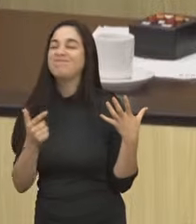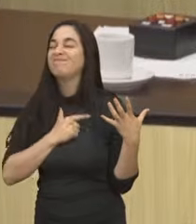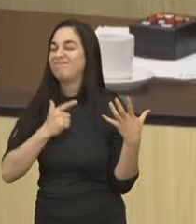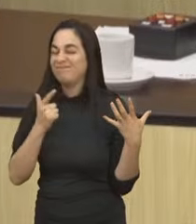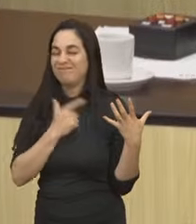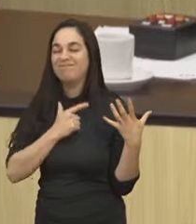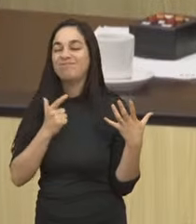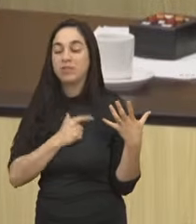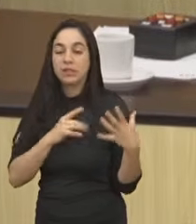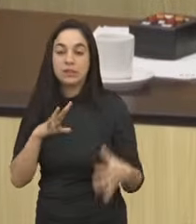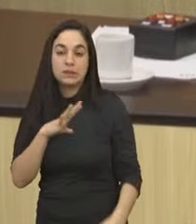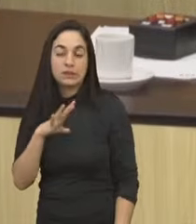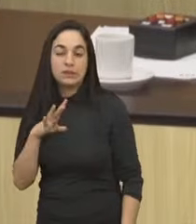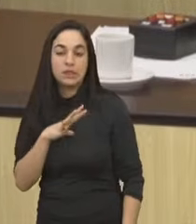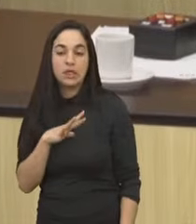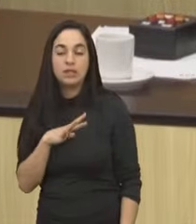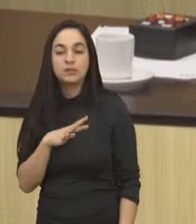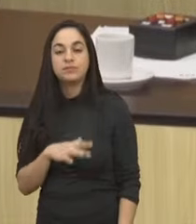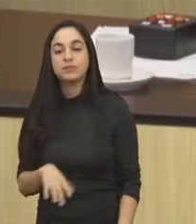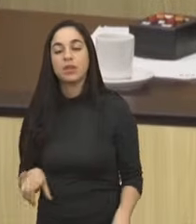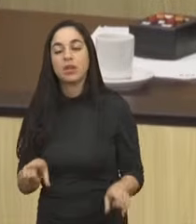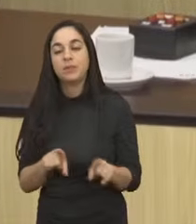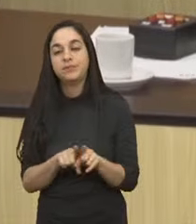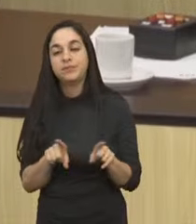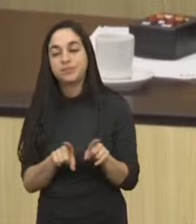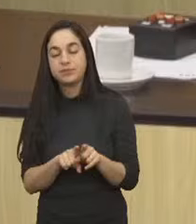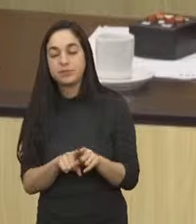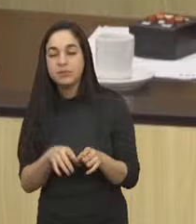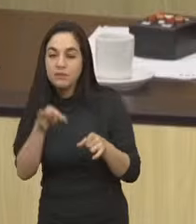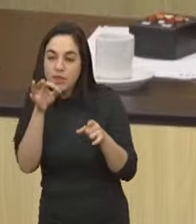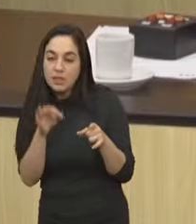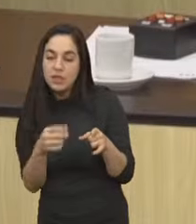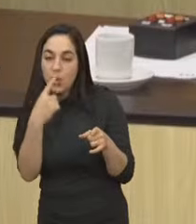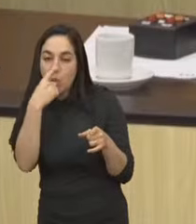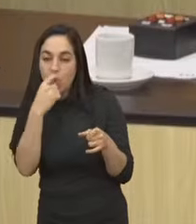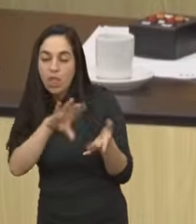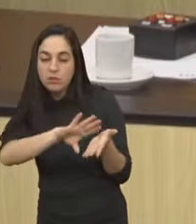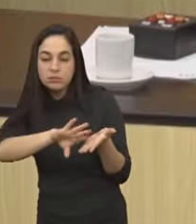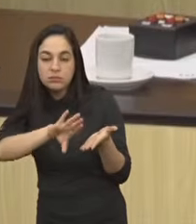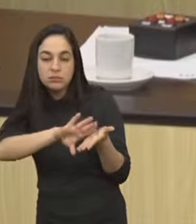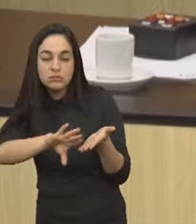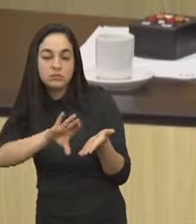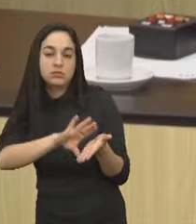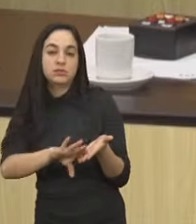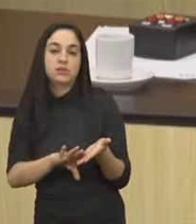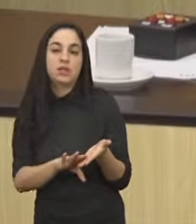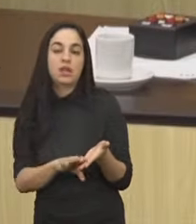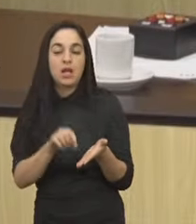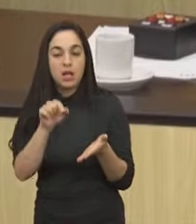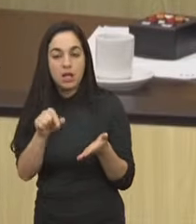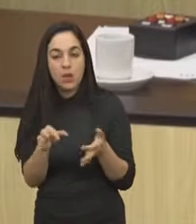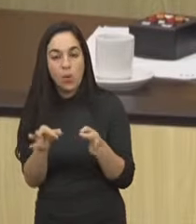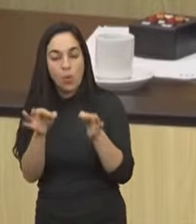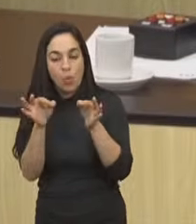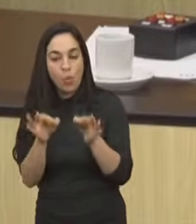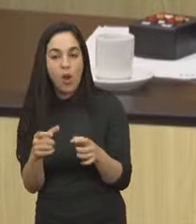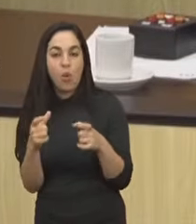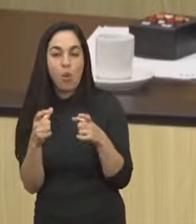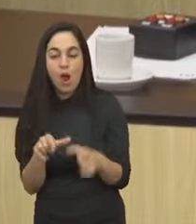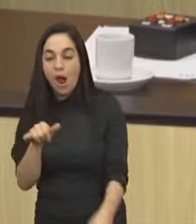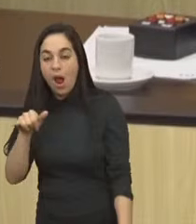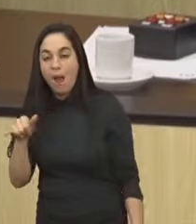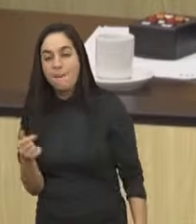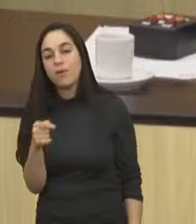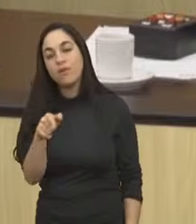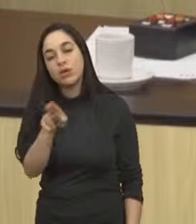espaços públicos. Por último, o recolhimento adequado permite o encaminhamento desses resíduos para o